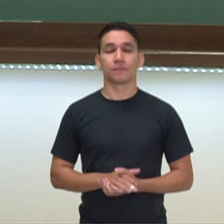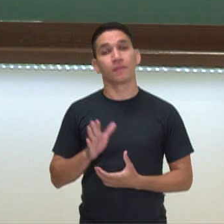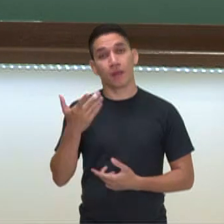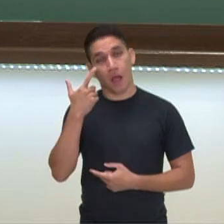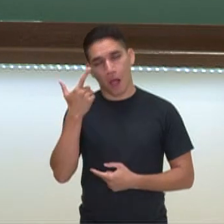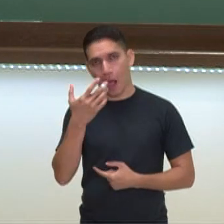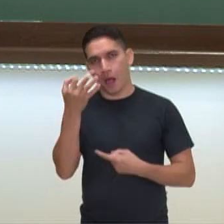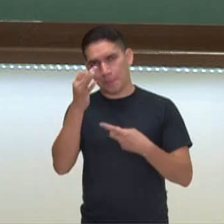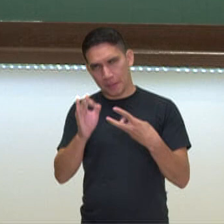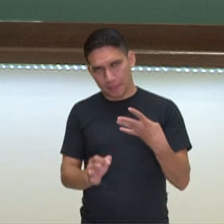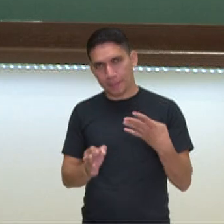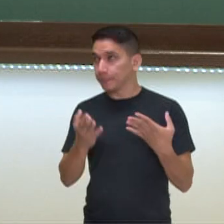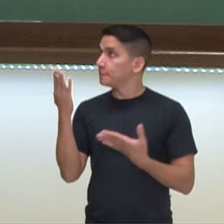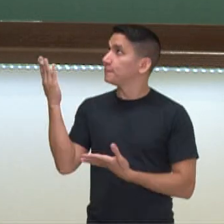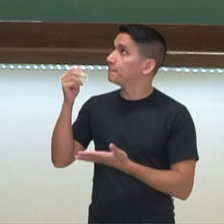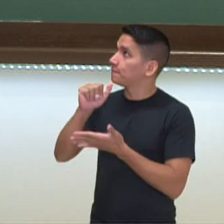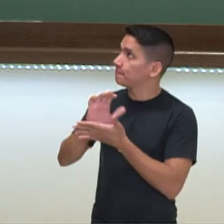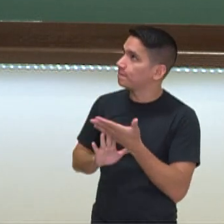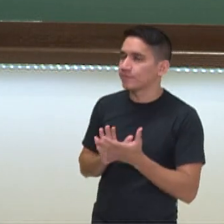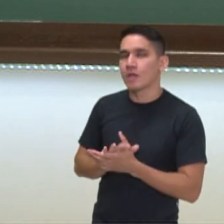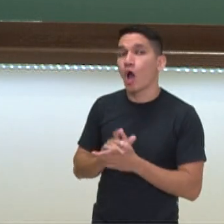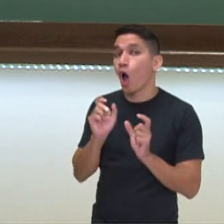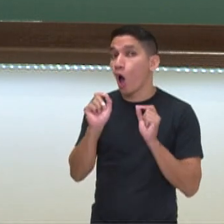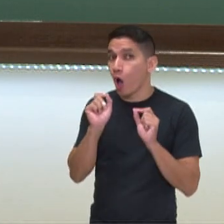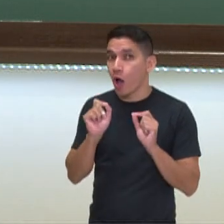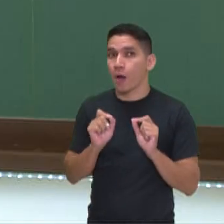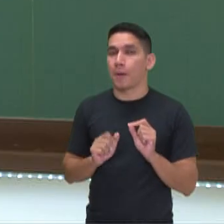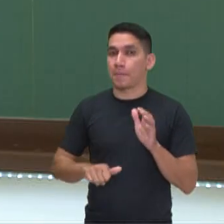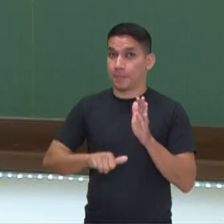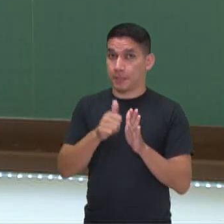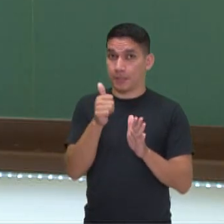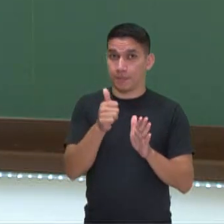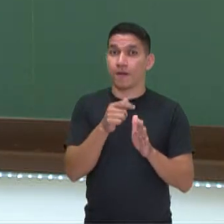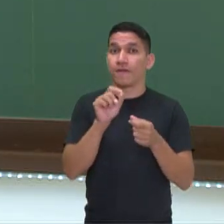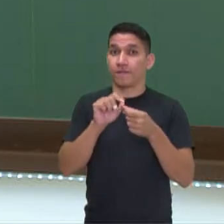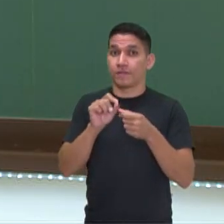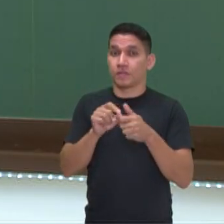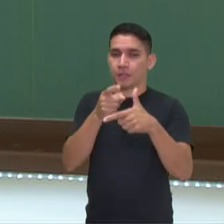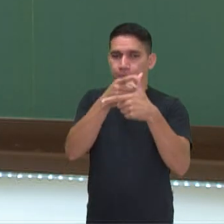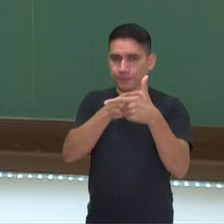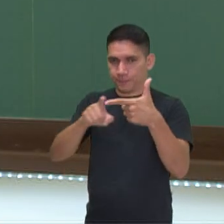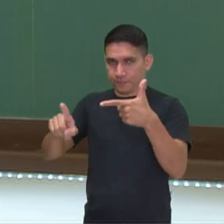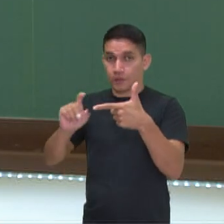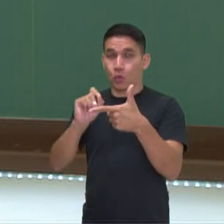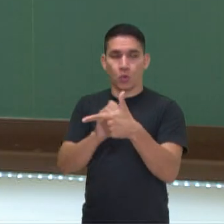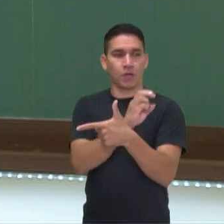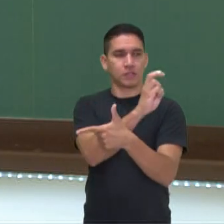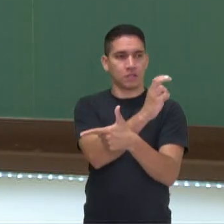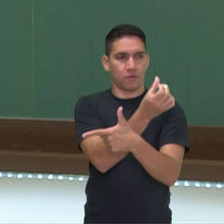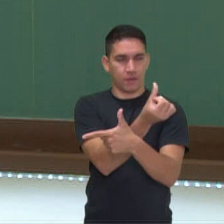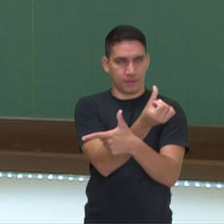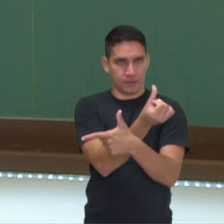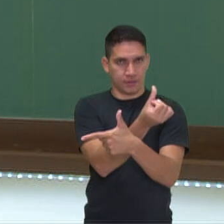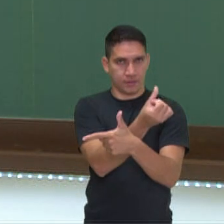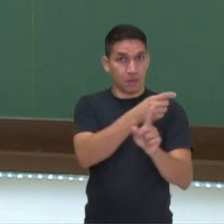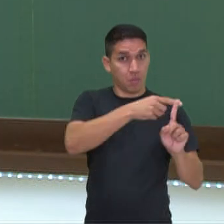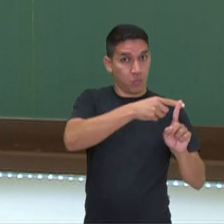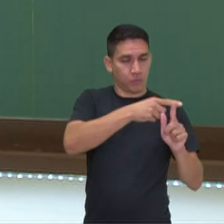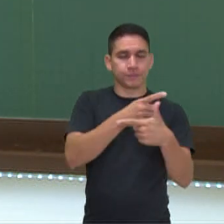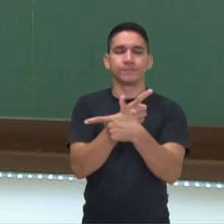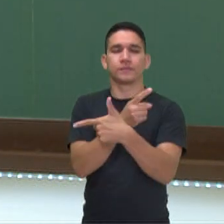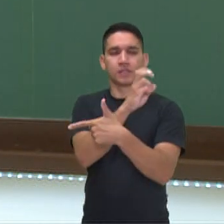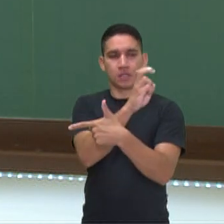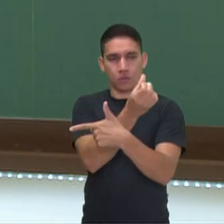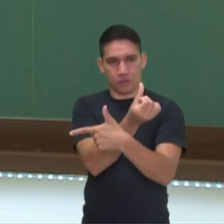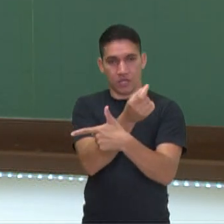Vamos corrigir o nosso exercício? Veja, primeiro nós fazemos a divisão, mais 56 dividido por